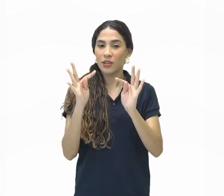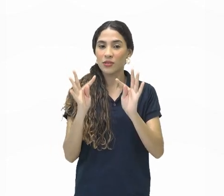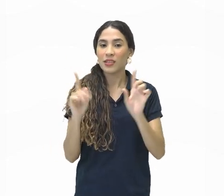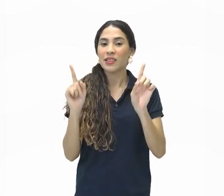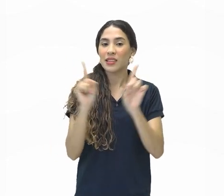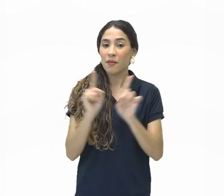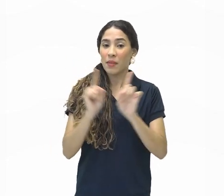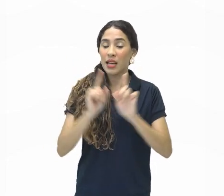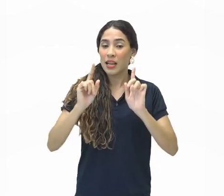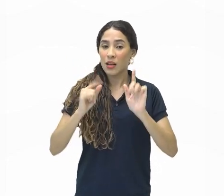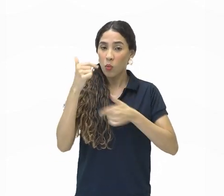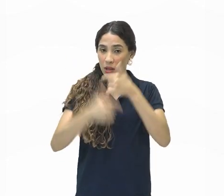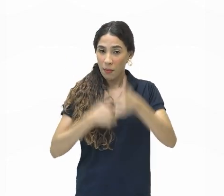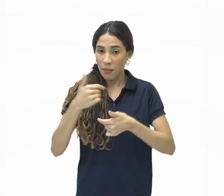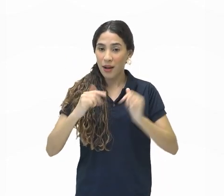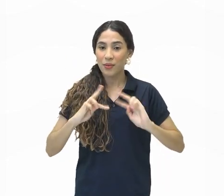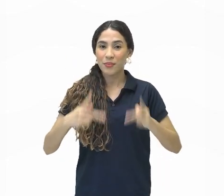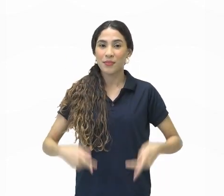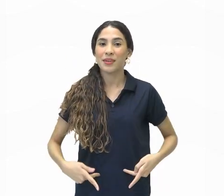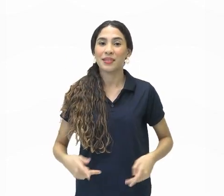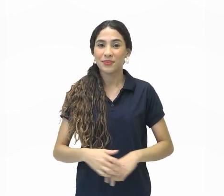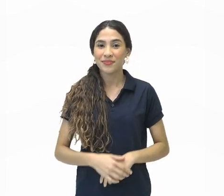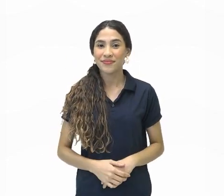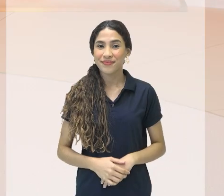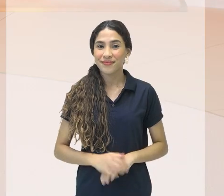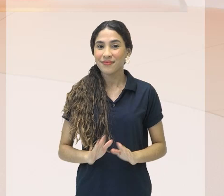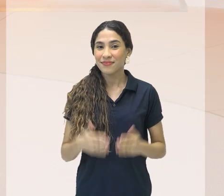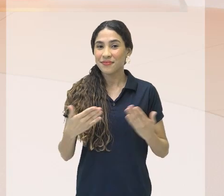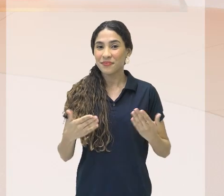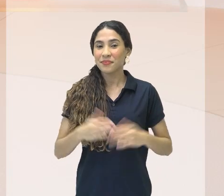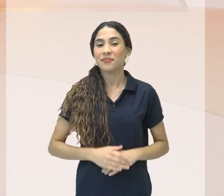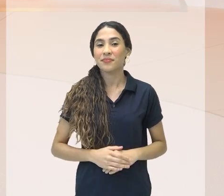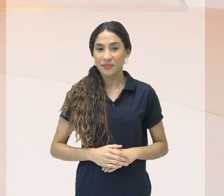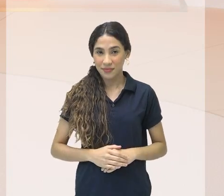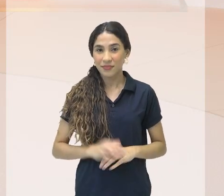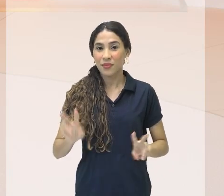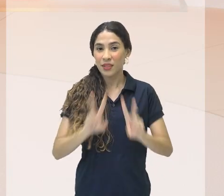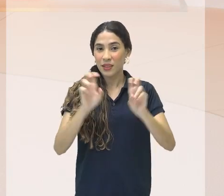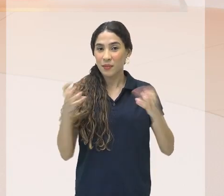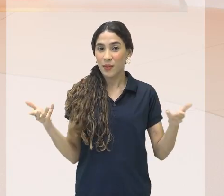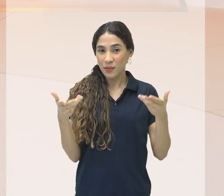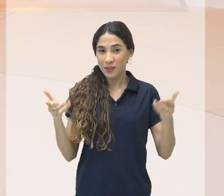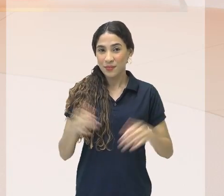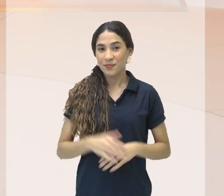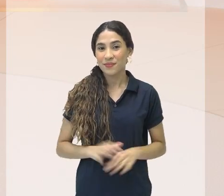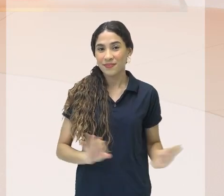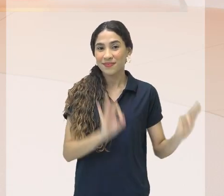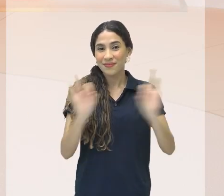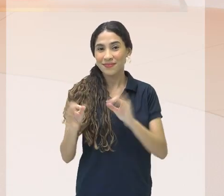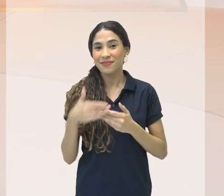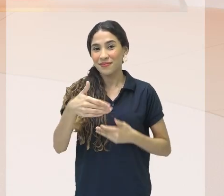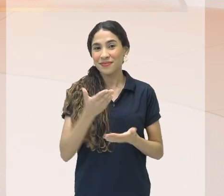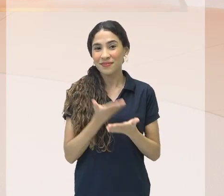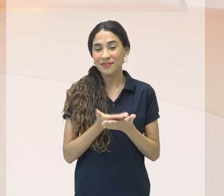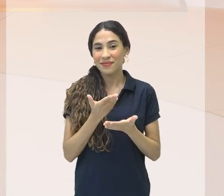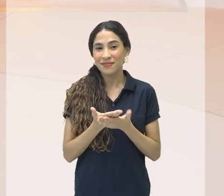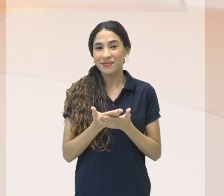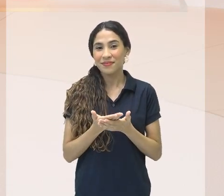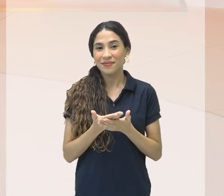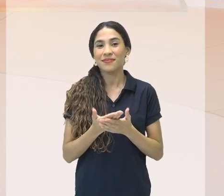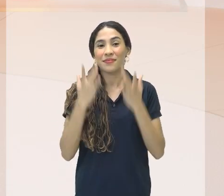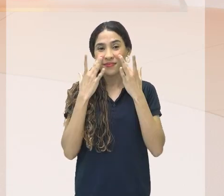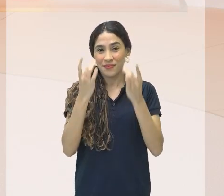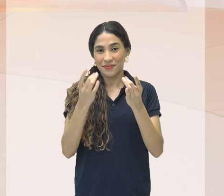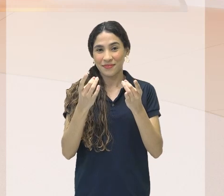tecnológicos e o trabalho humano. Então, esse aí é o assunto de hoje e vamos então agora acompanhar com